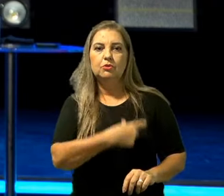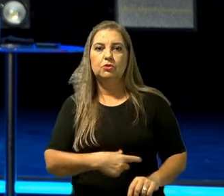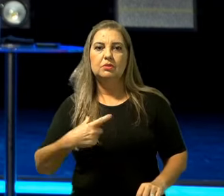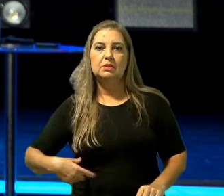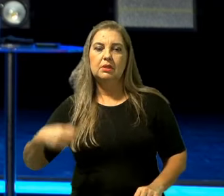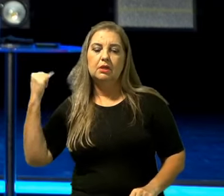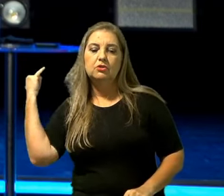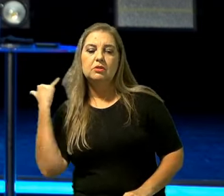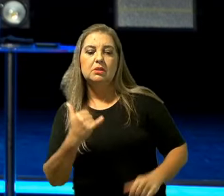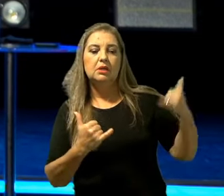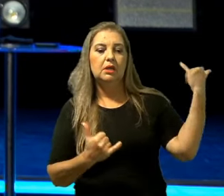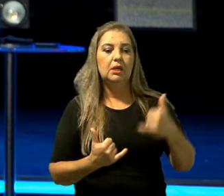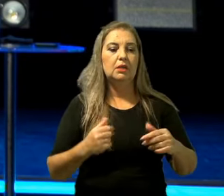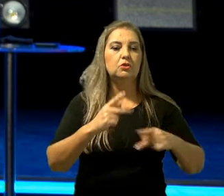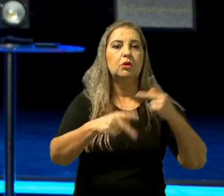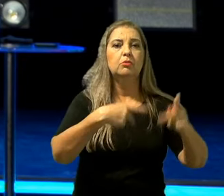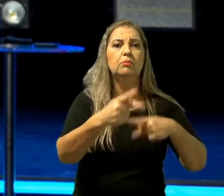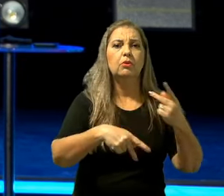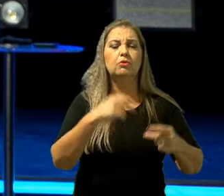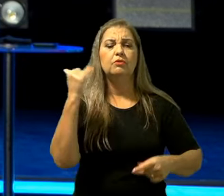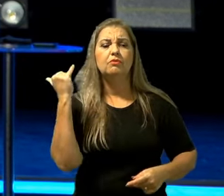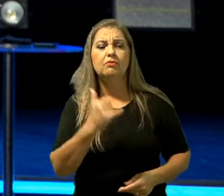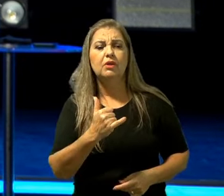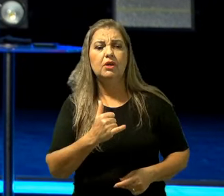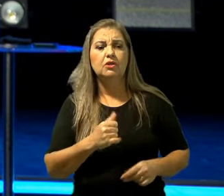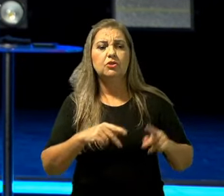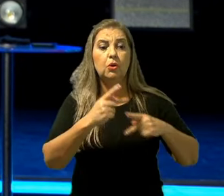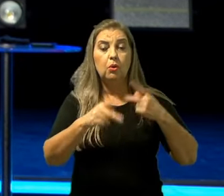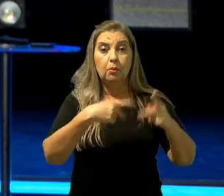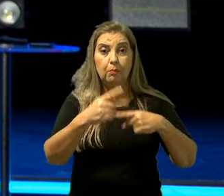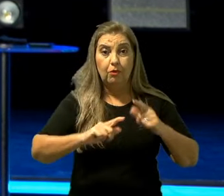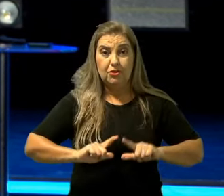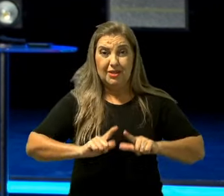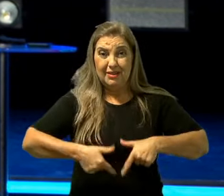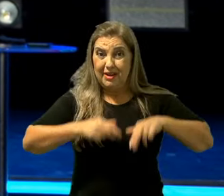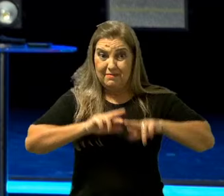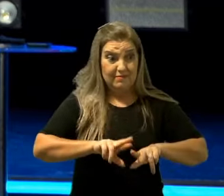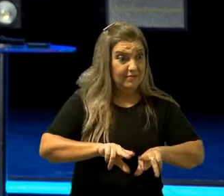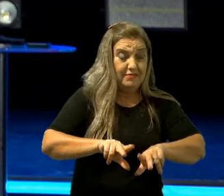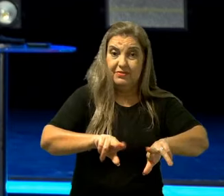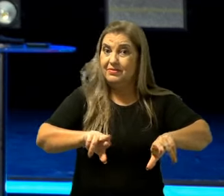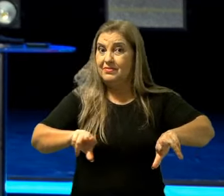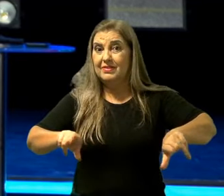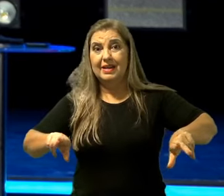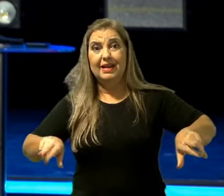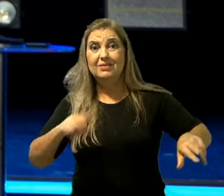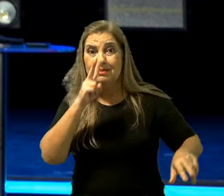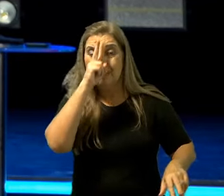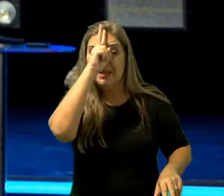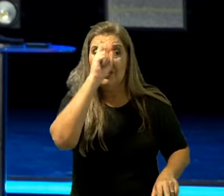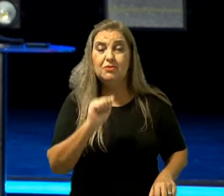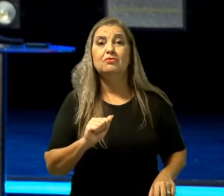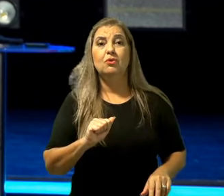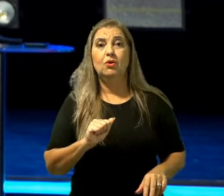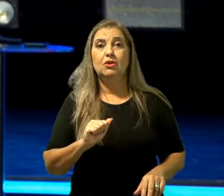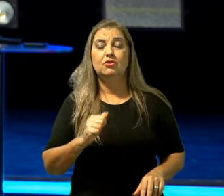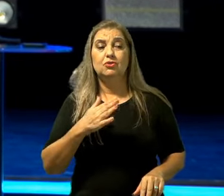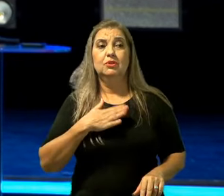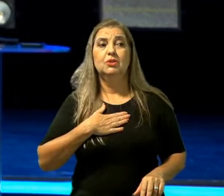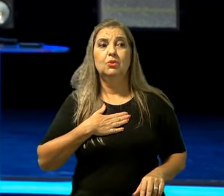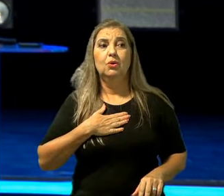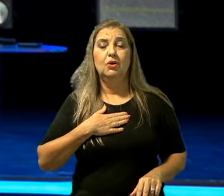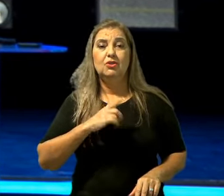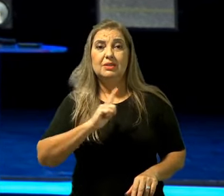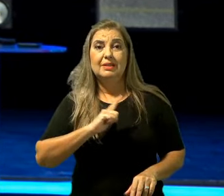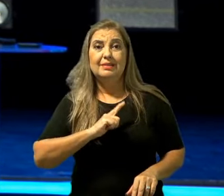vejam, o povo israelita é agora numeroso e mais forte do que nós. Temos